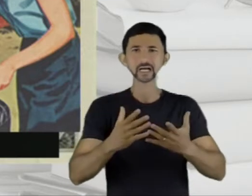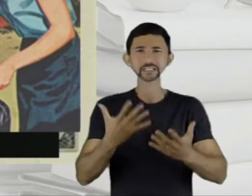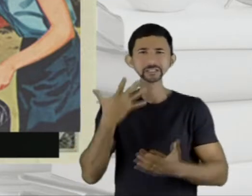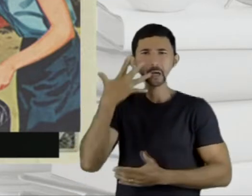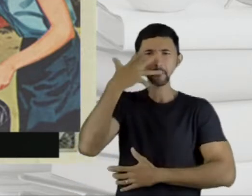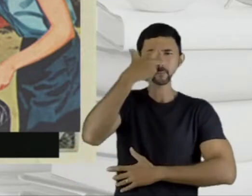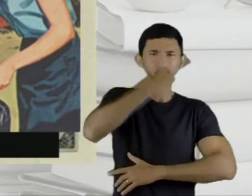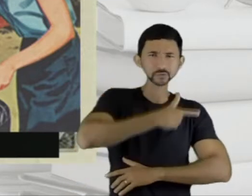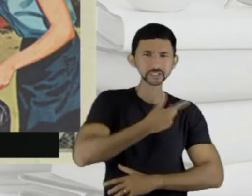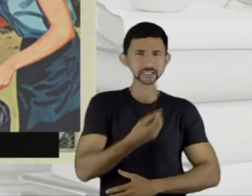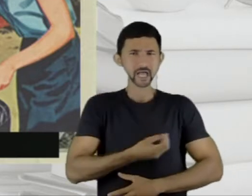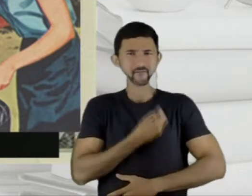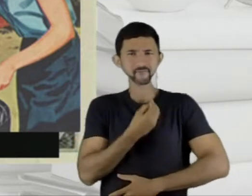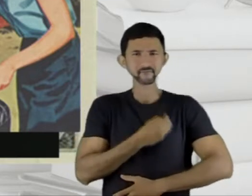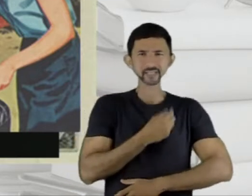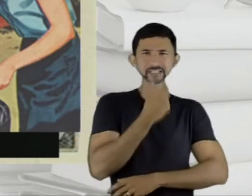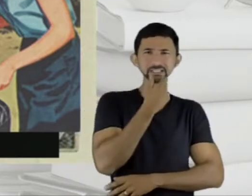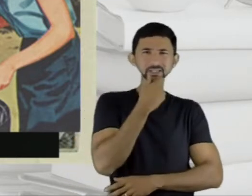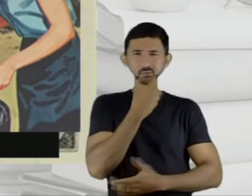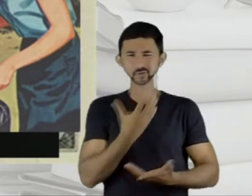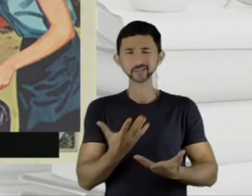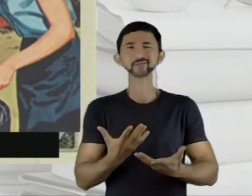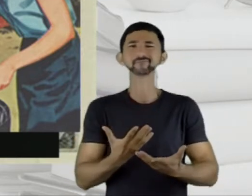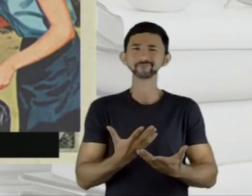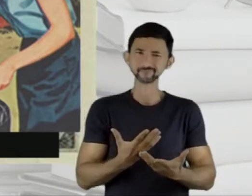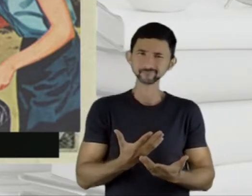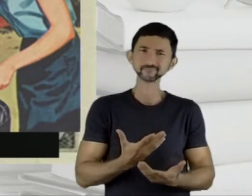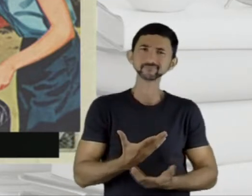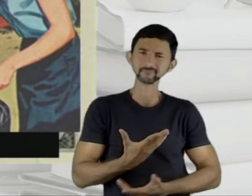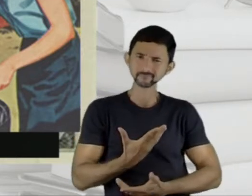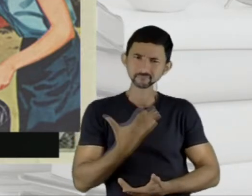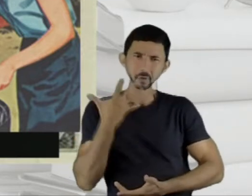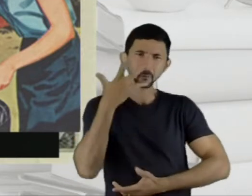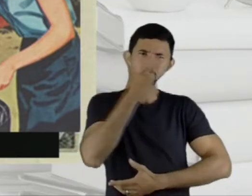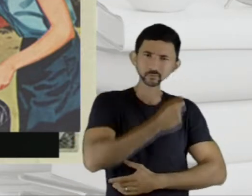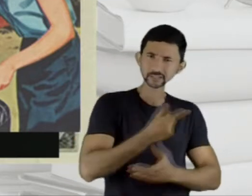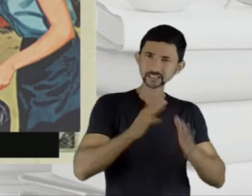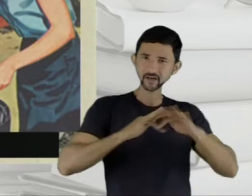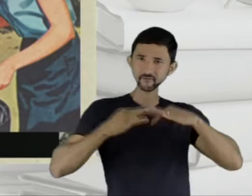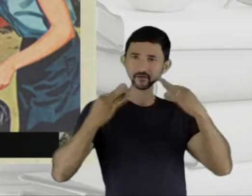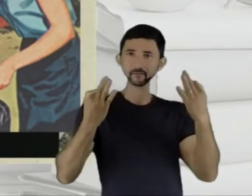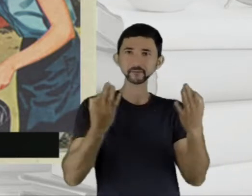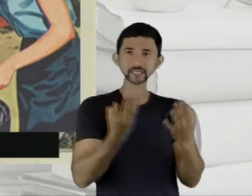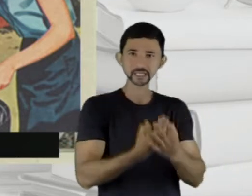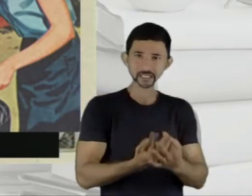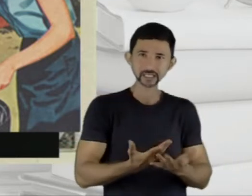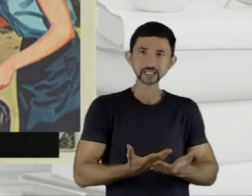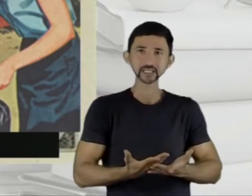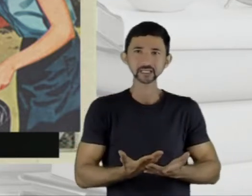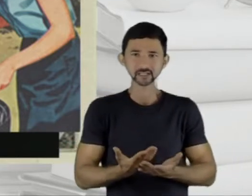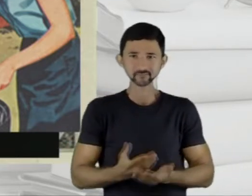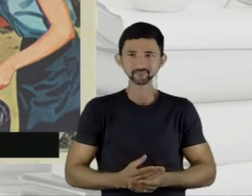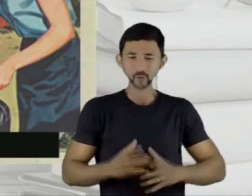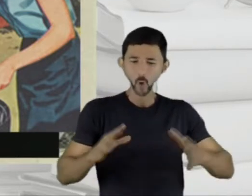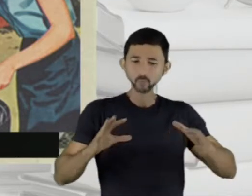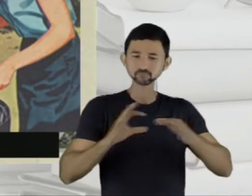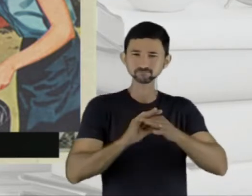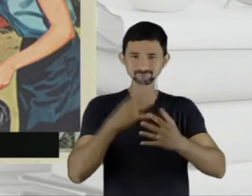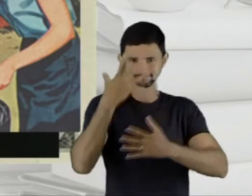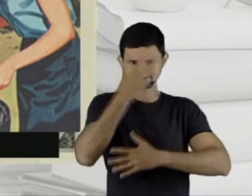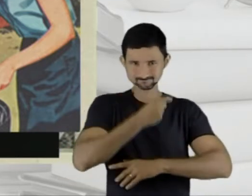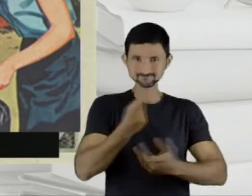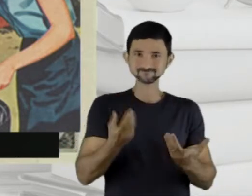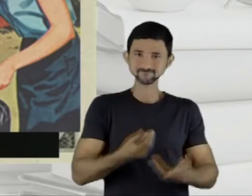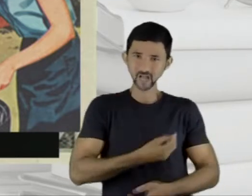o jeito americano de viver, né? Quem é que não quer viver assim no paraíso, né? Uma família, né? Muito bonito, a